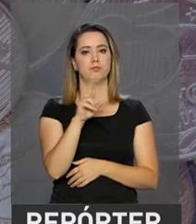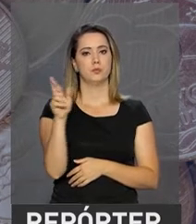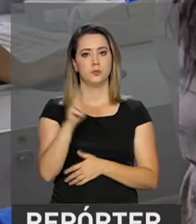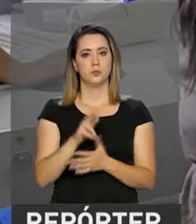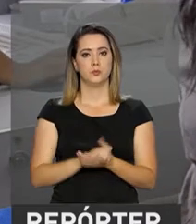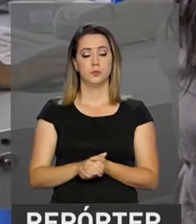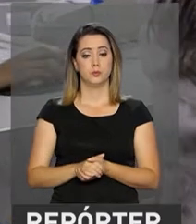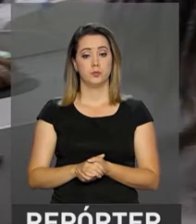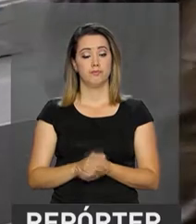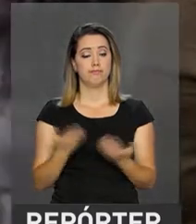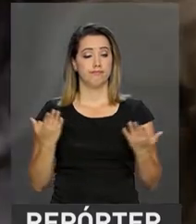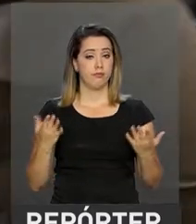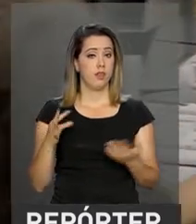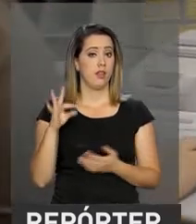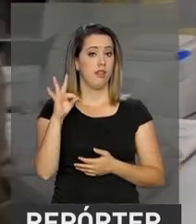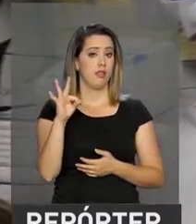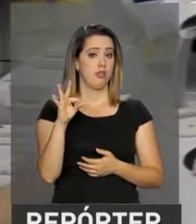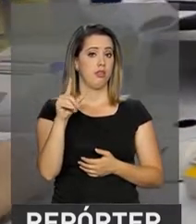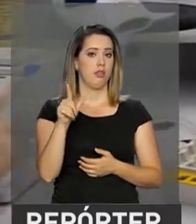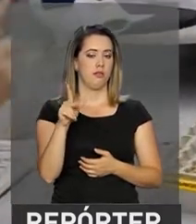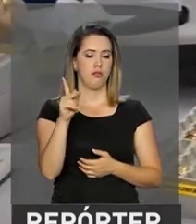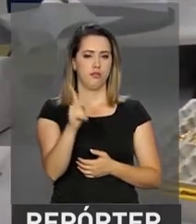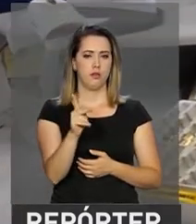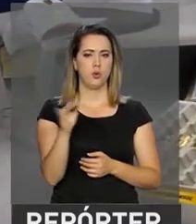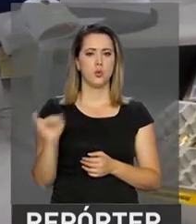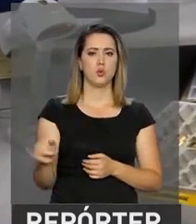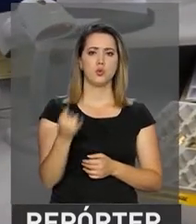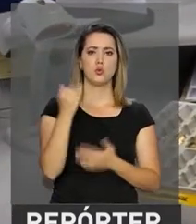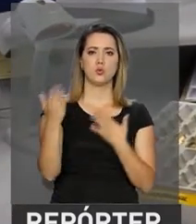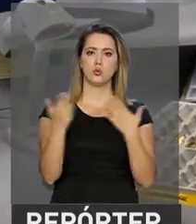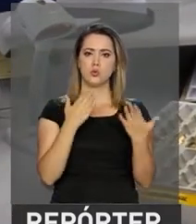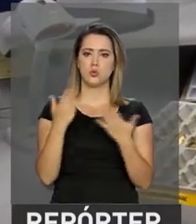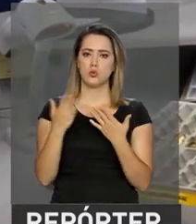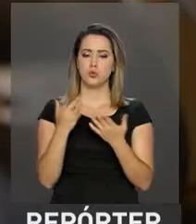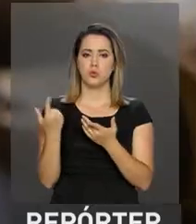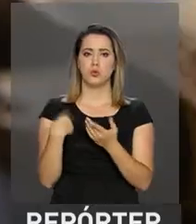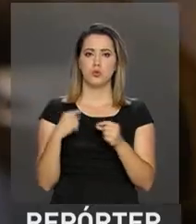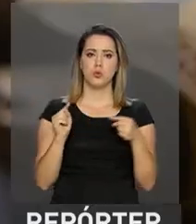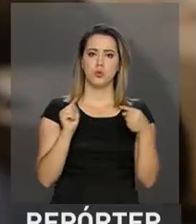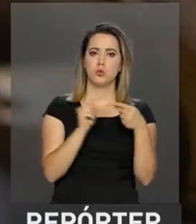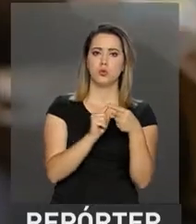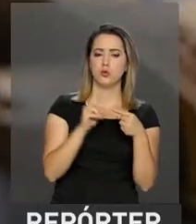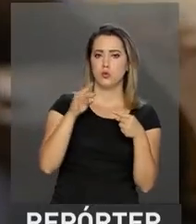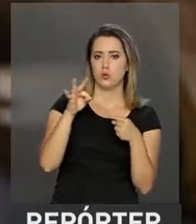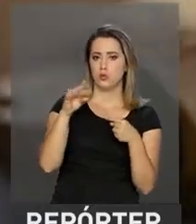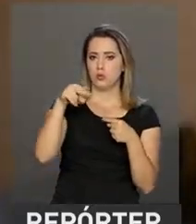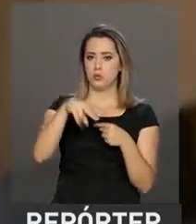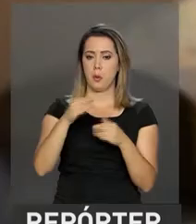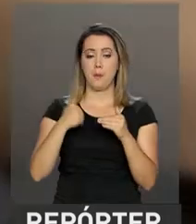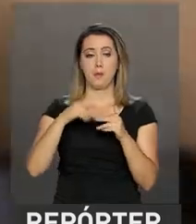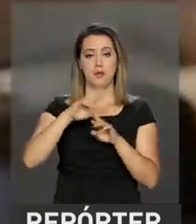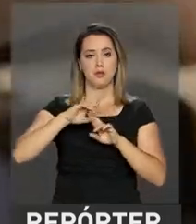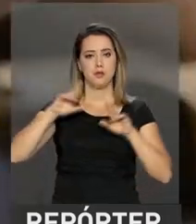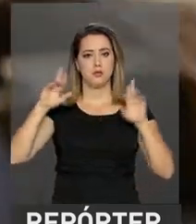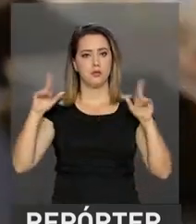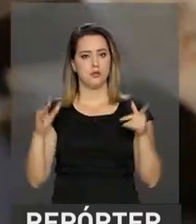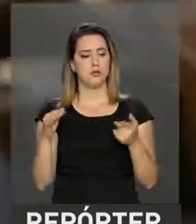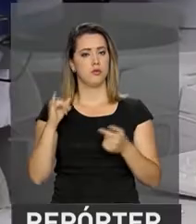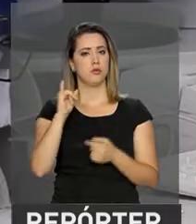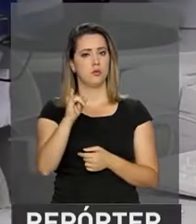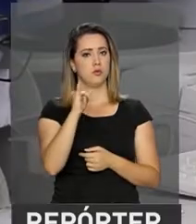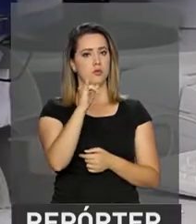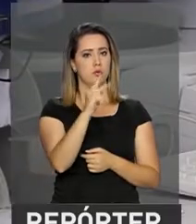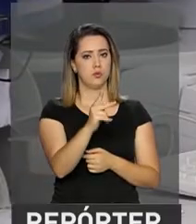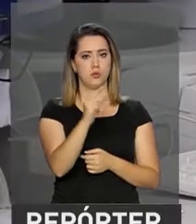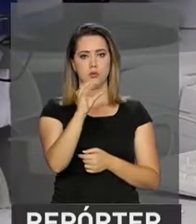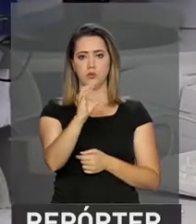R$ 116 bilhões. A TLP terá como base juros de mercado vinculados a um título do Tesouro Nacional, mais a variação do Índice Nacional de